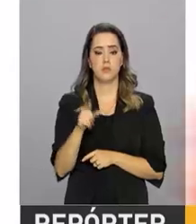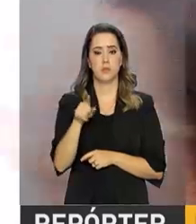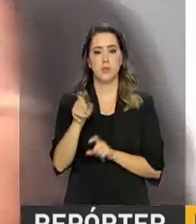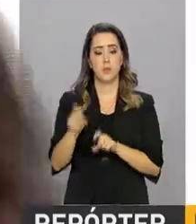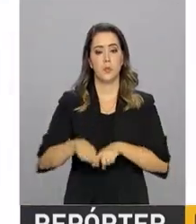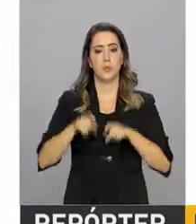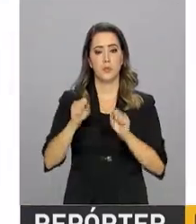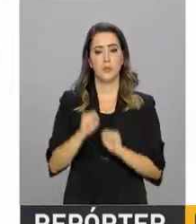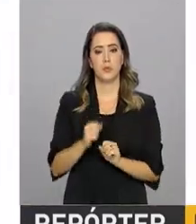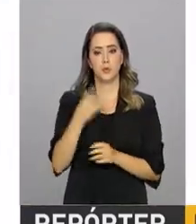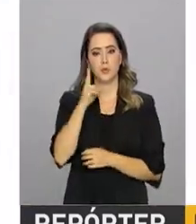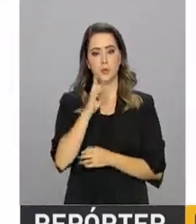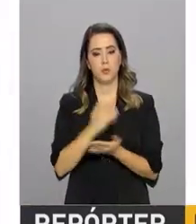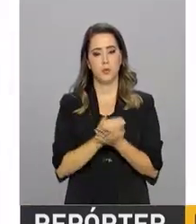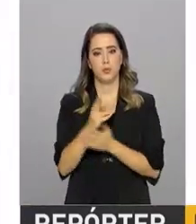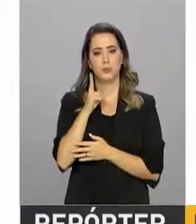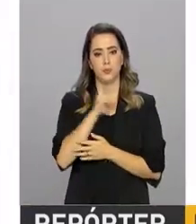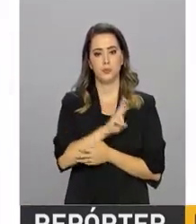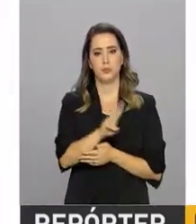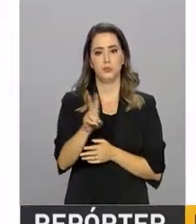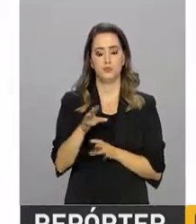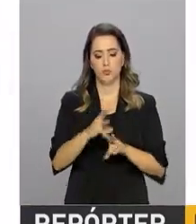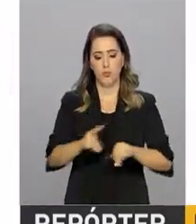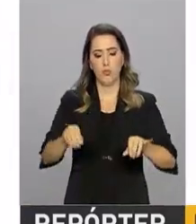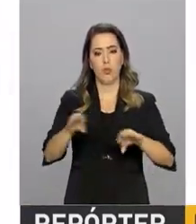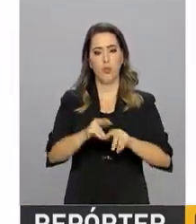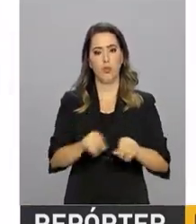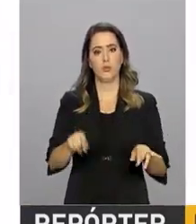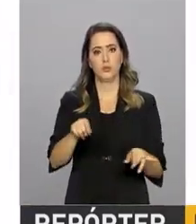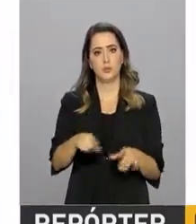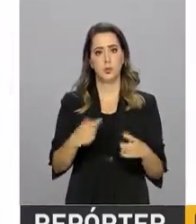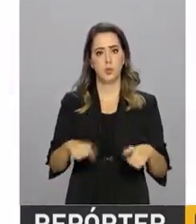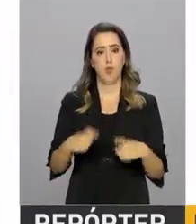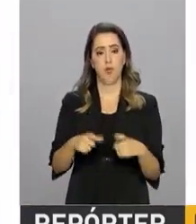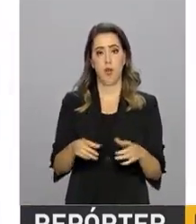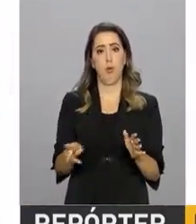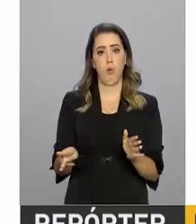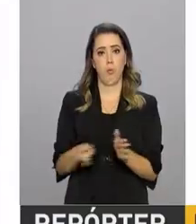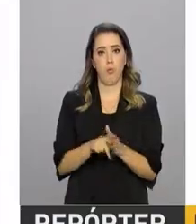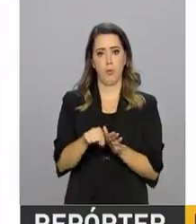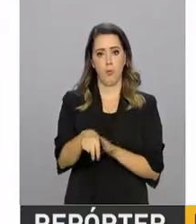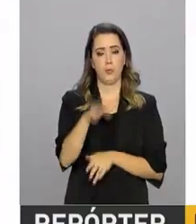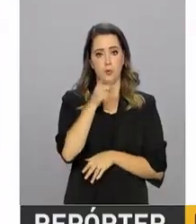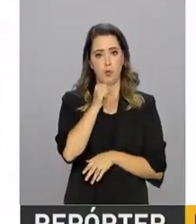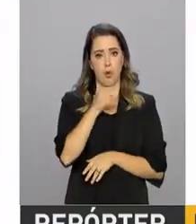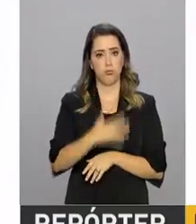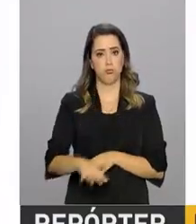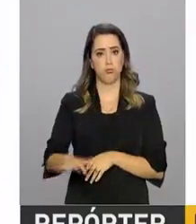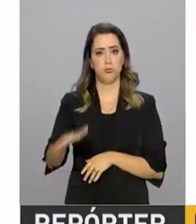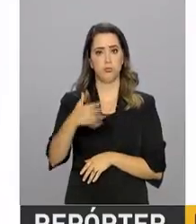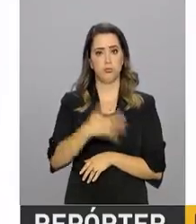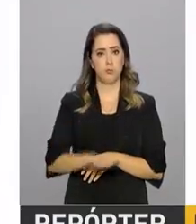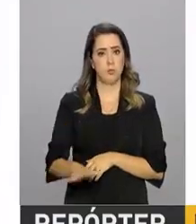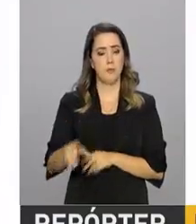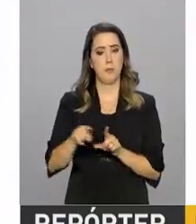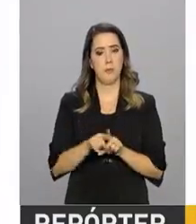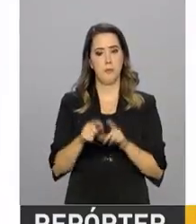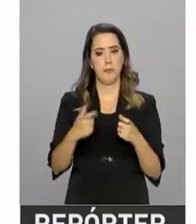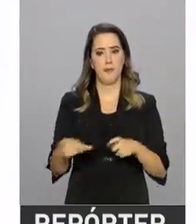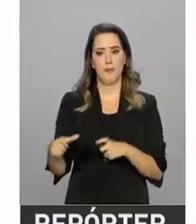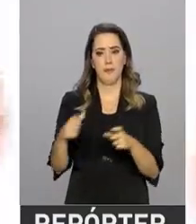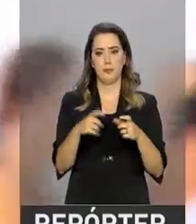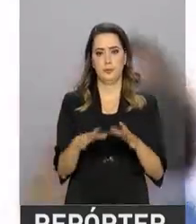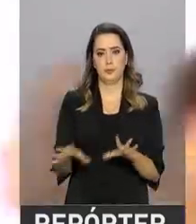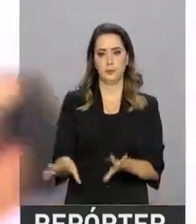produtor possa começar a olhar para o seu solo como uma caixa d'água, né, onde que a água vai ser armazenada, tanto